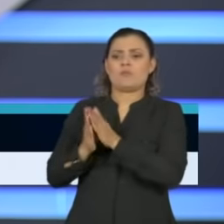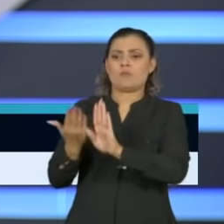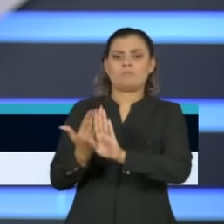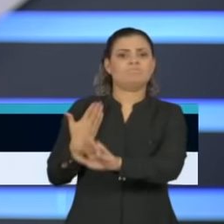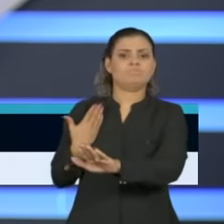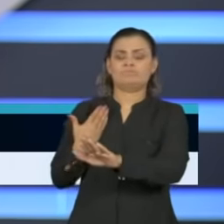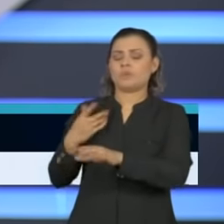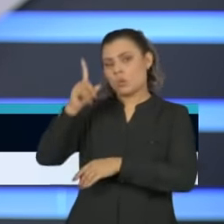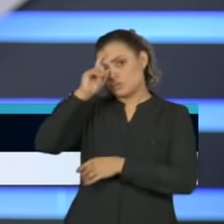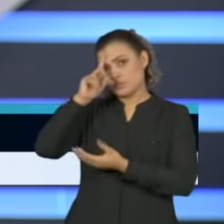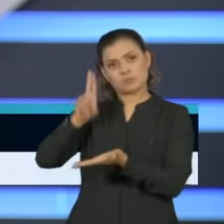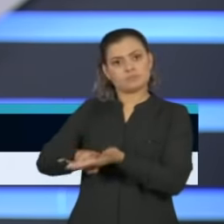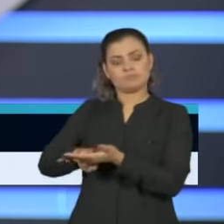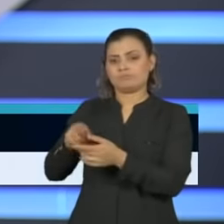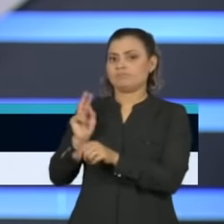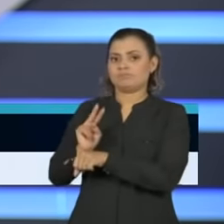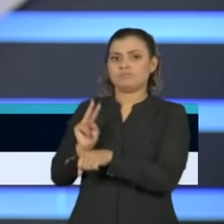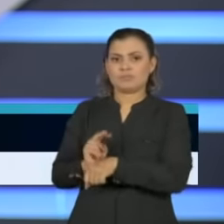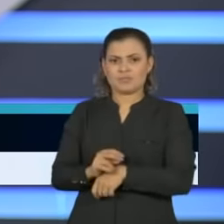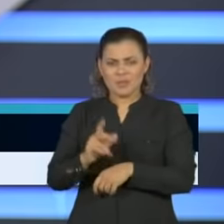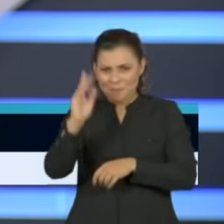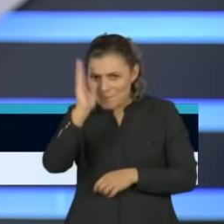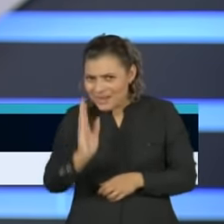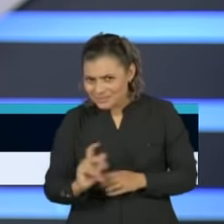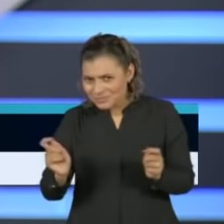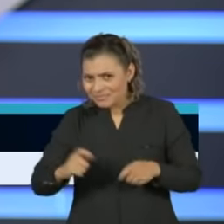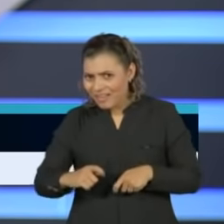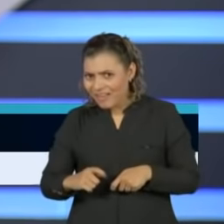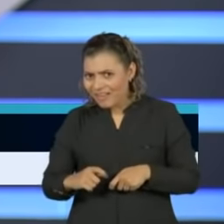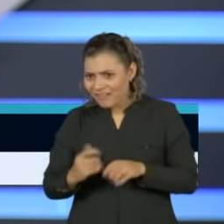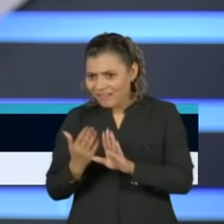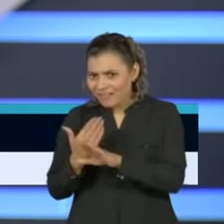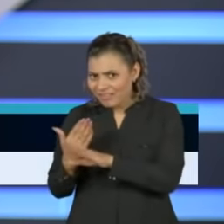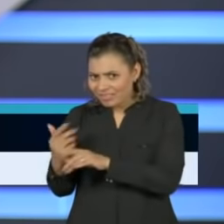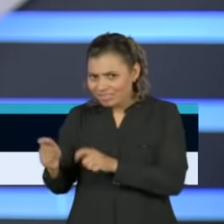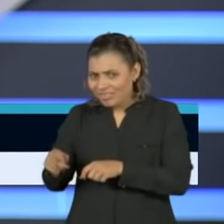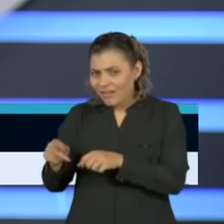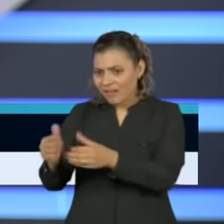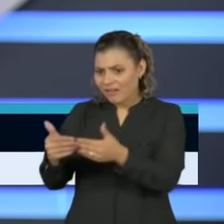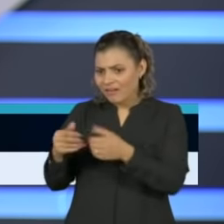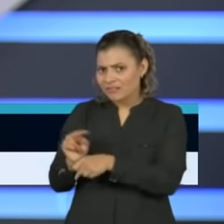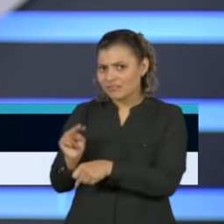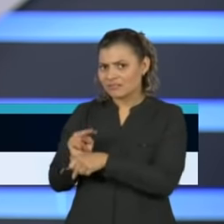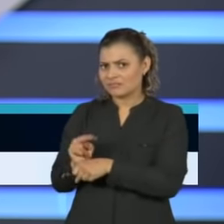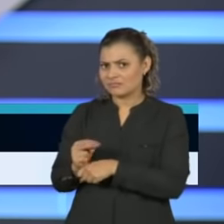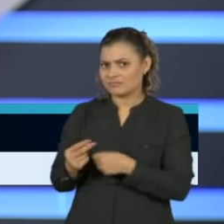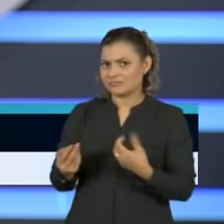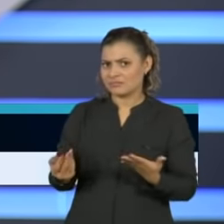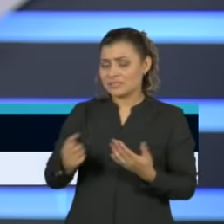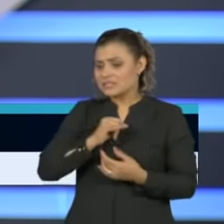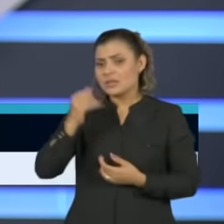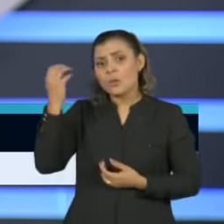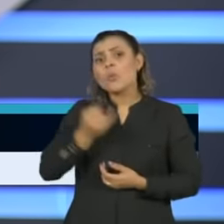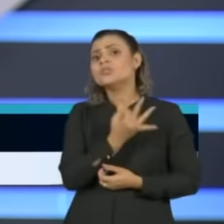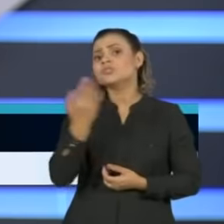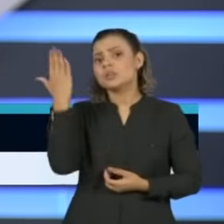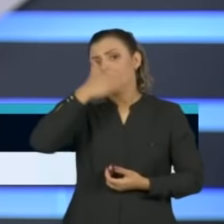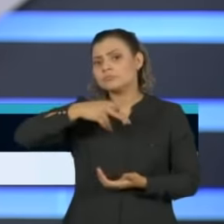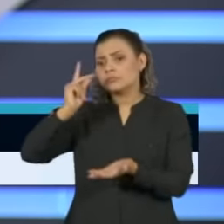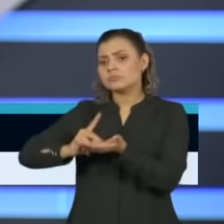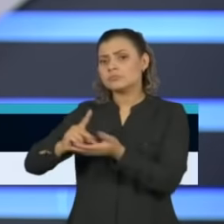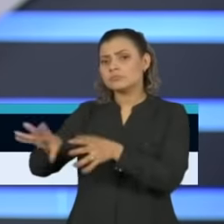em hospitais. O Brasil consegue absorver, dependendo de quais forem os cenários de casos confirmados no Brasil,